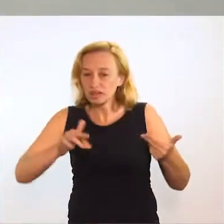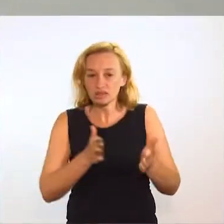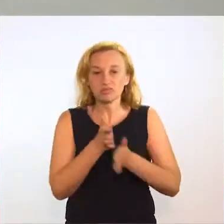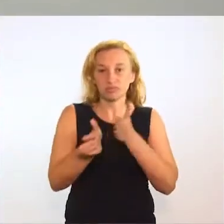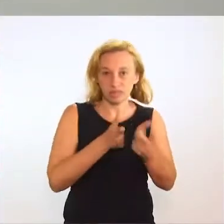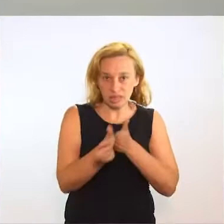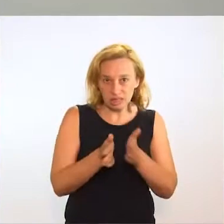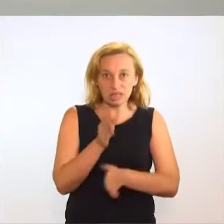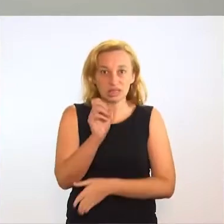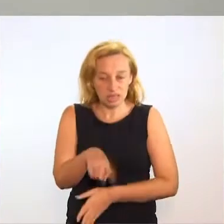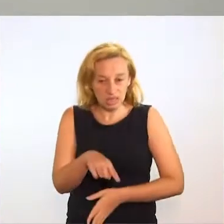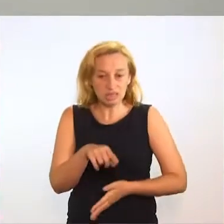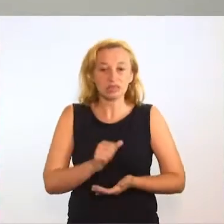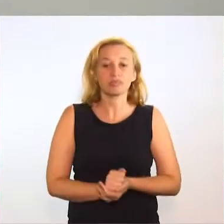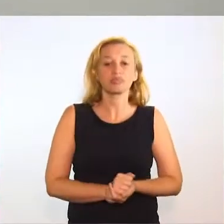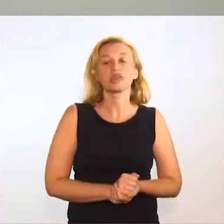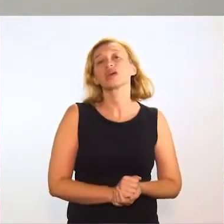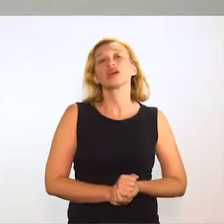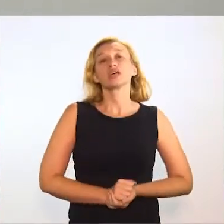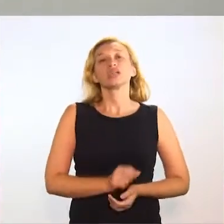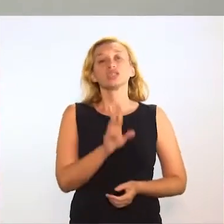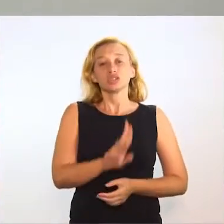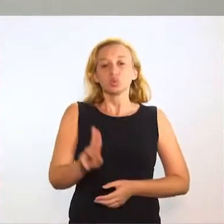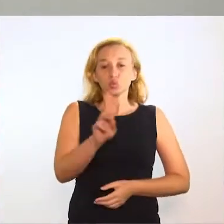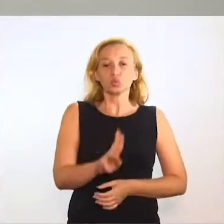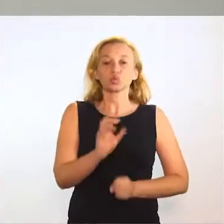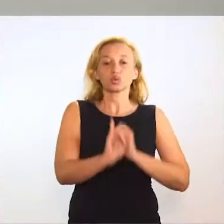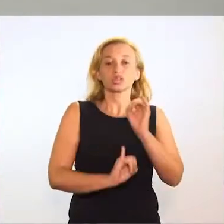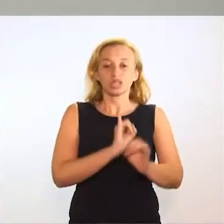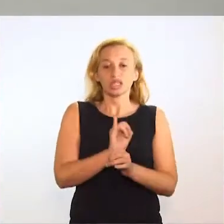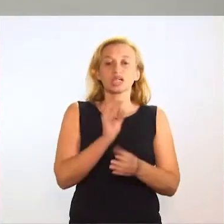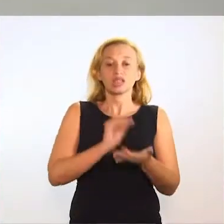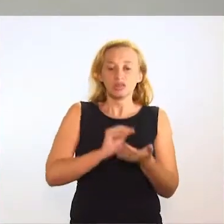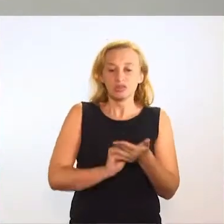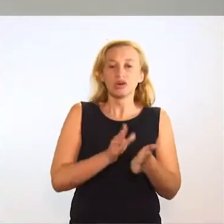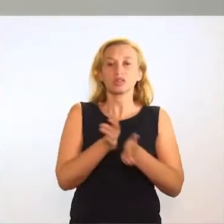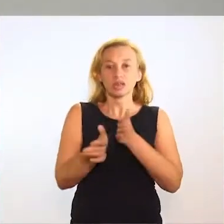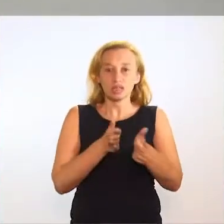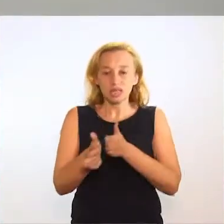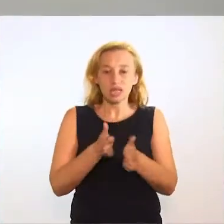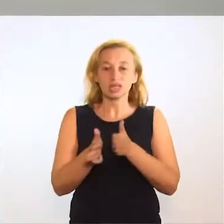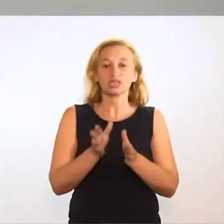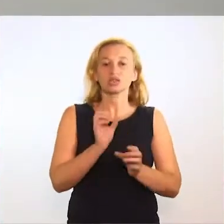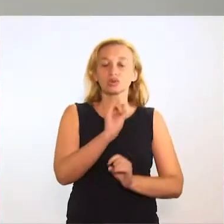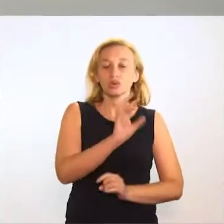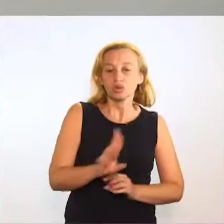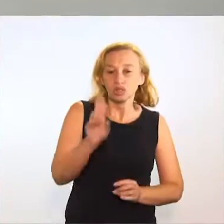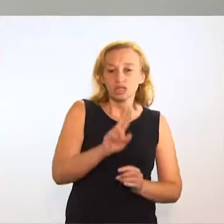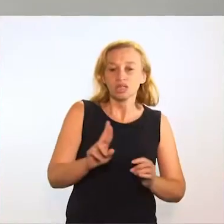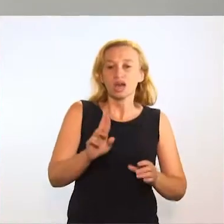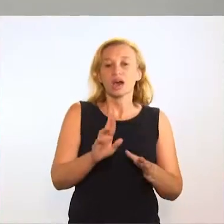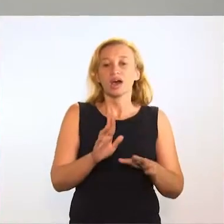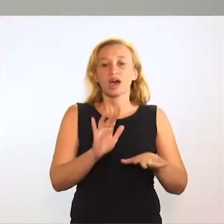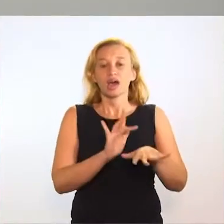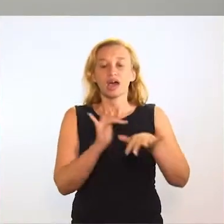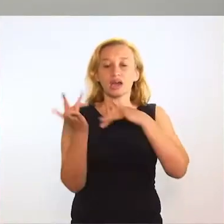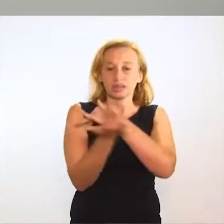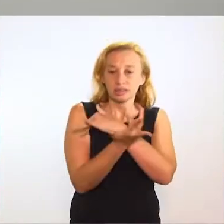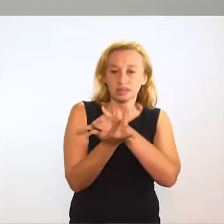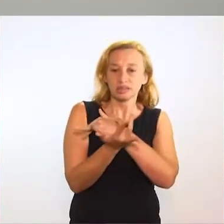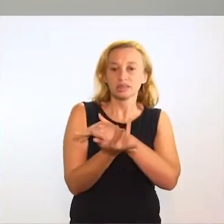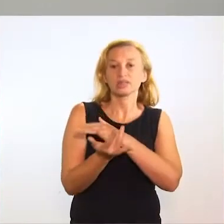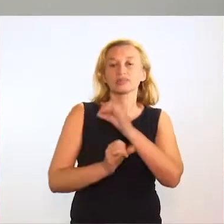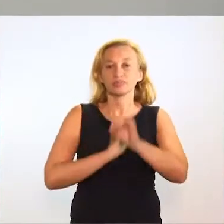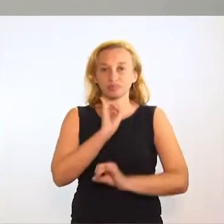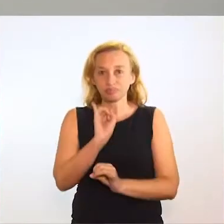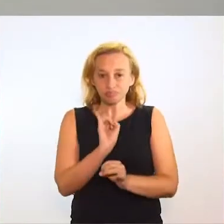falta muito acesso, né? Falta muito essa instrumentalização para a parte que a gente utiliza das redes de comunicação e